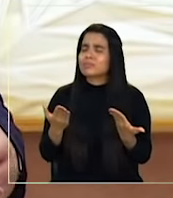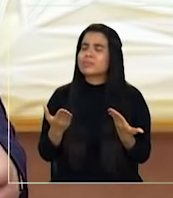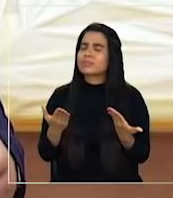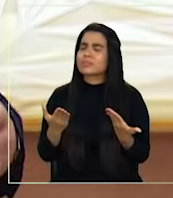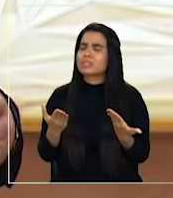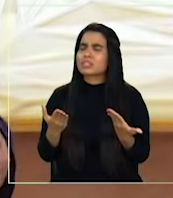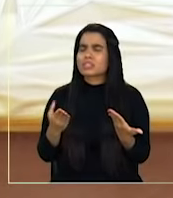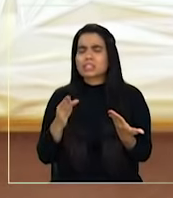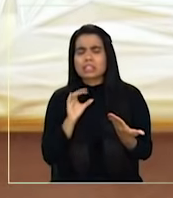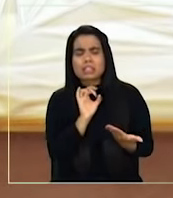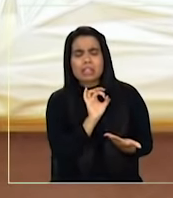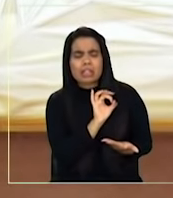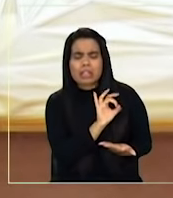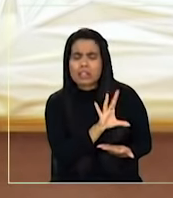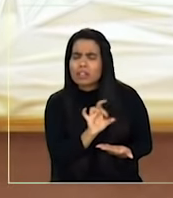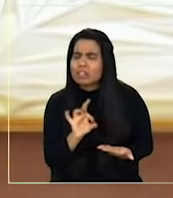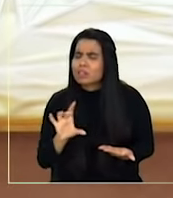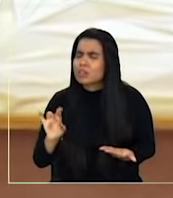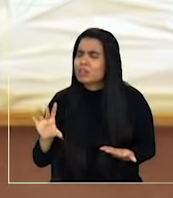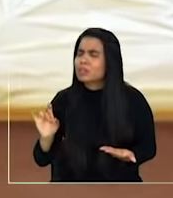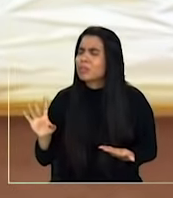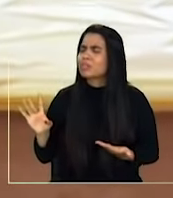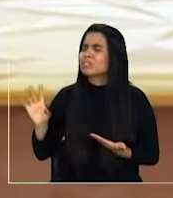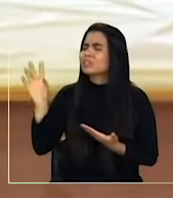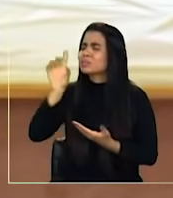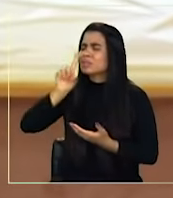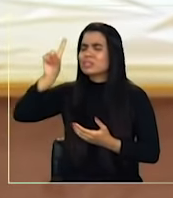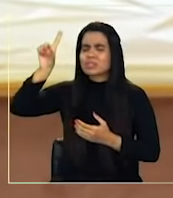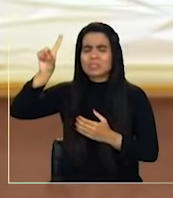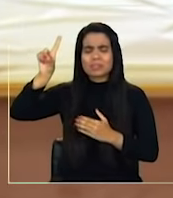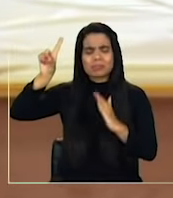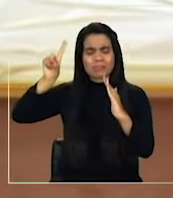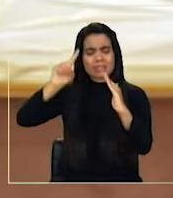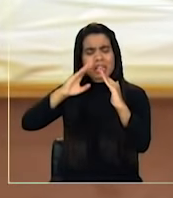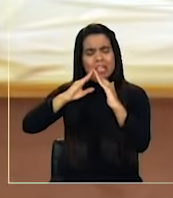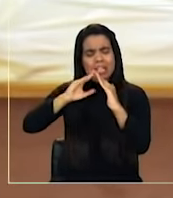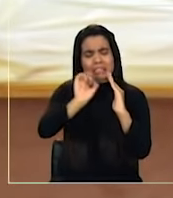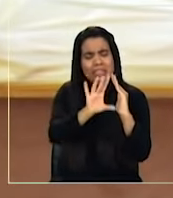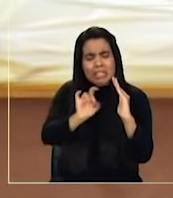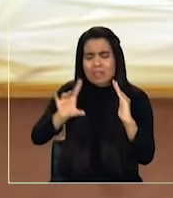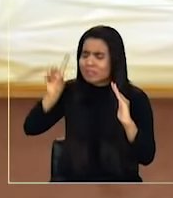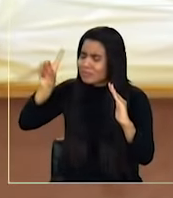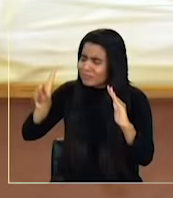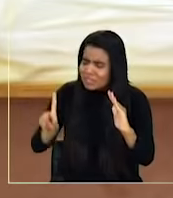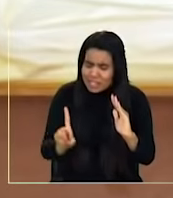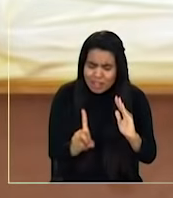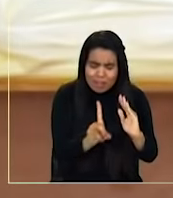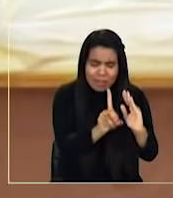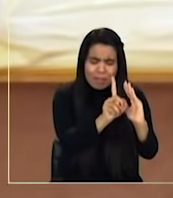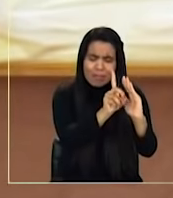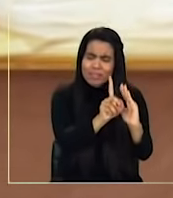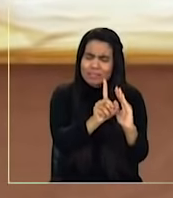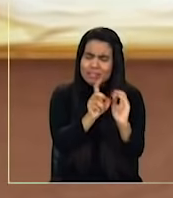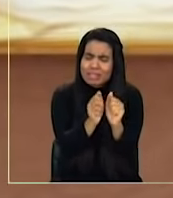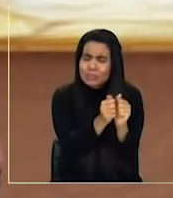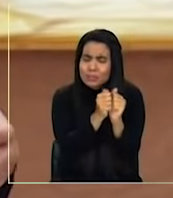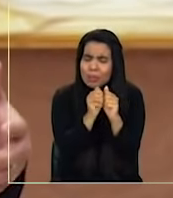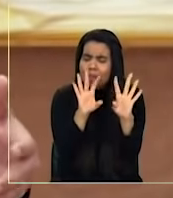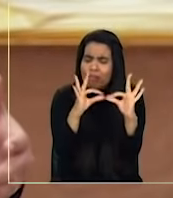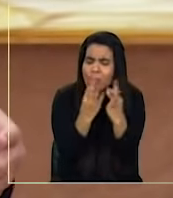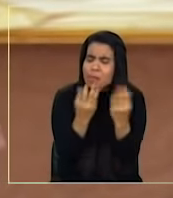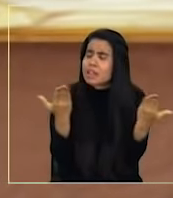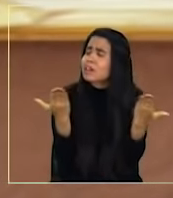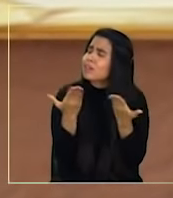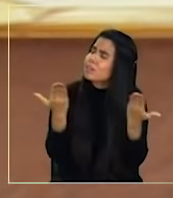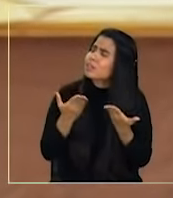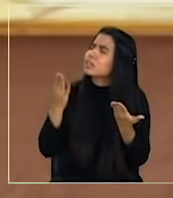encher este lugar onde esta pessoa está. Vem com a tua presença neste momento, meu